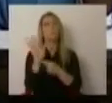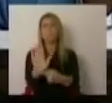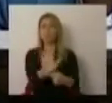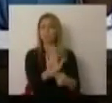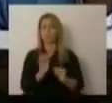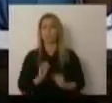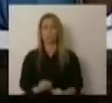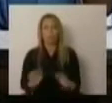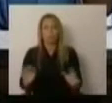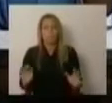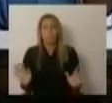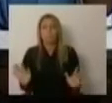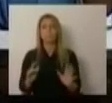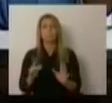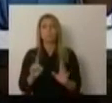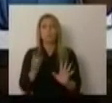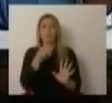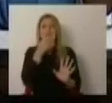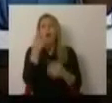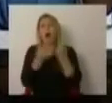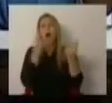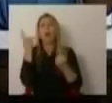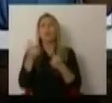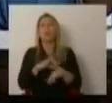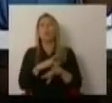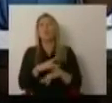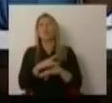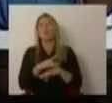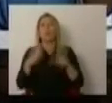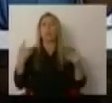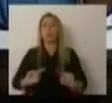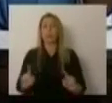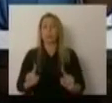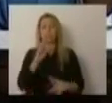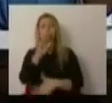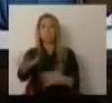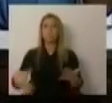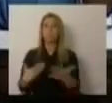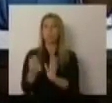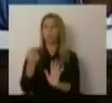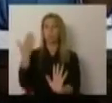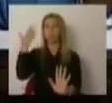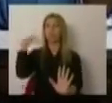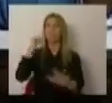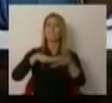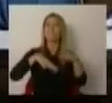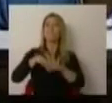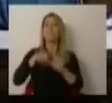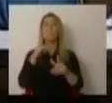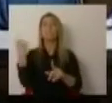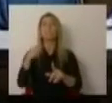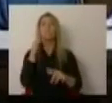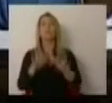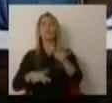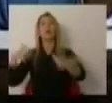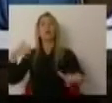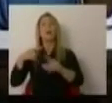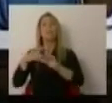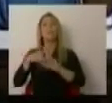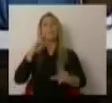e sem ir a alguém que possa ser considerado radical, atende-se nas propostas recentemente feitas pelo Presidente do Parlamento Europeu, António